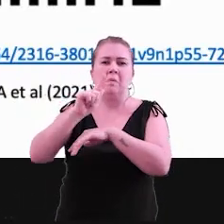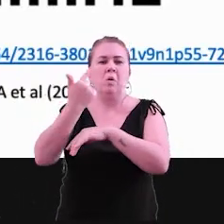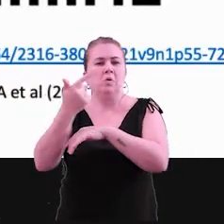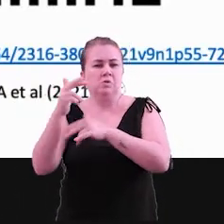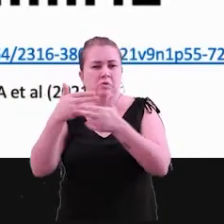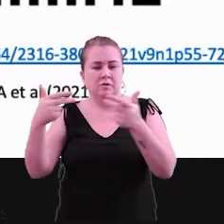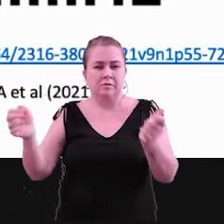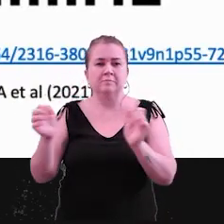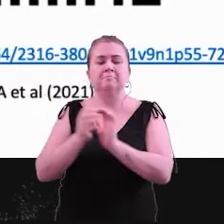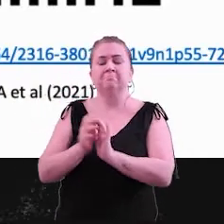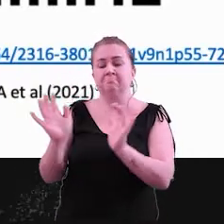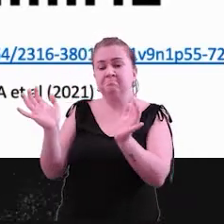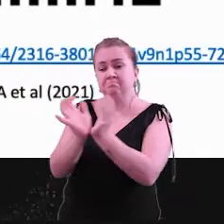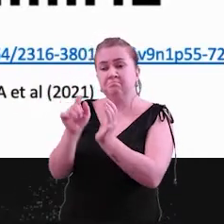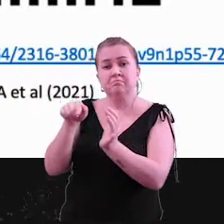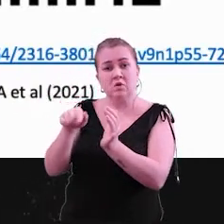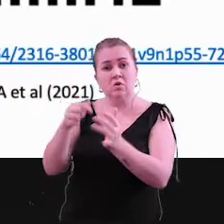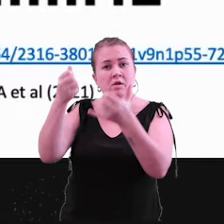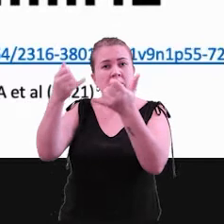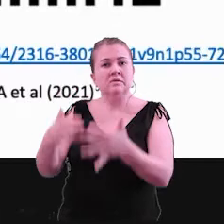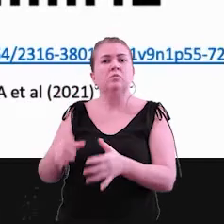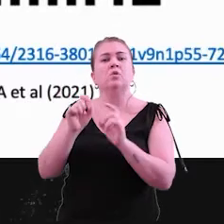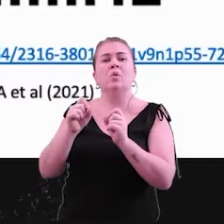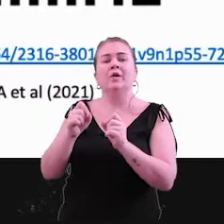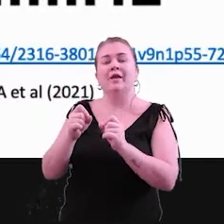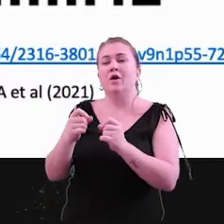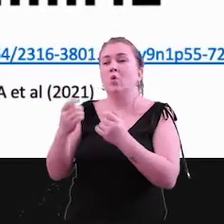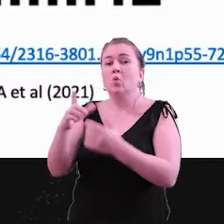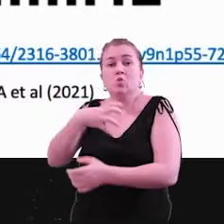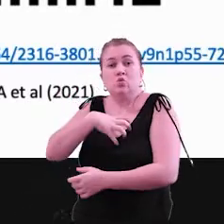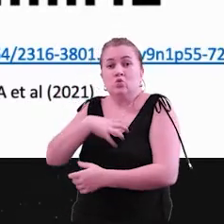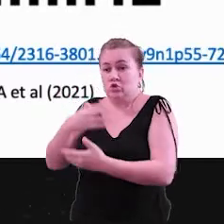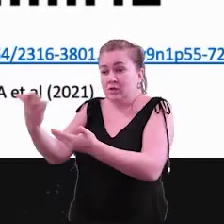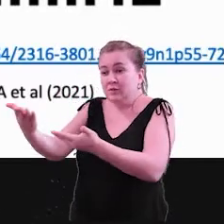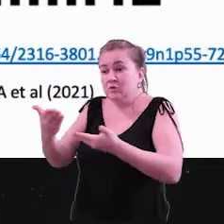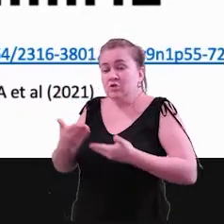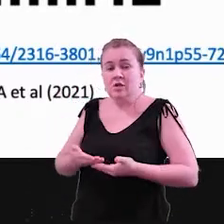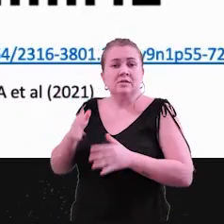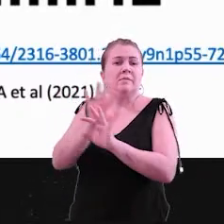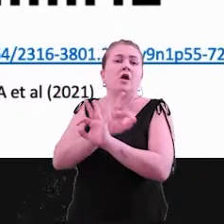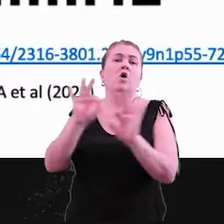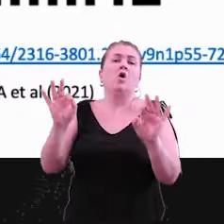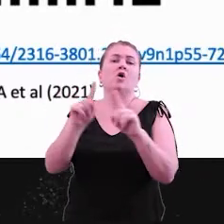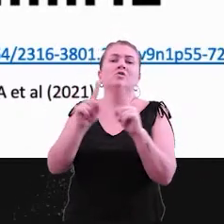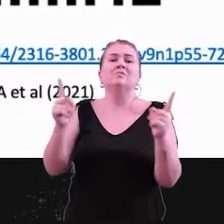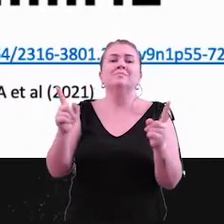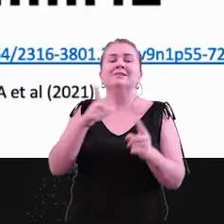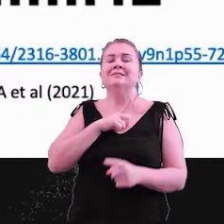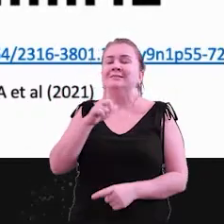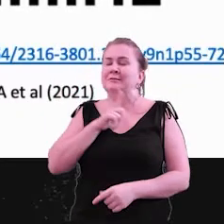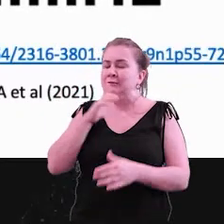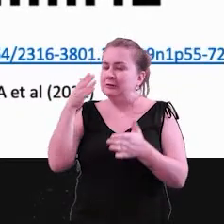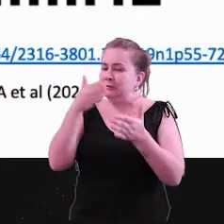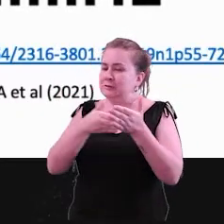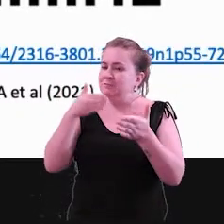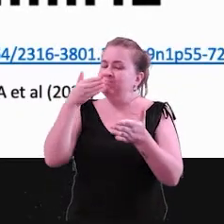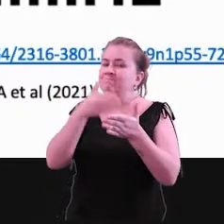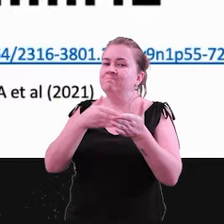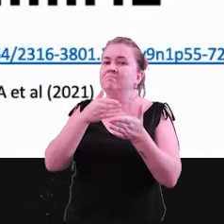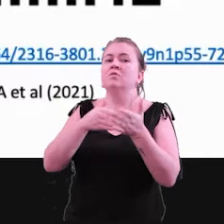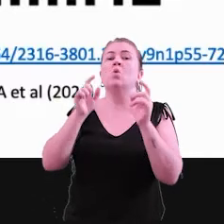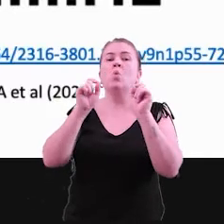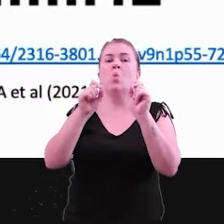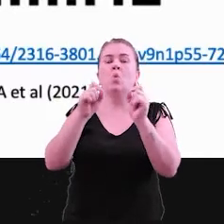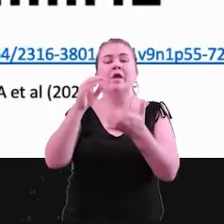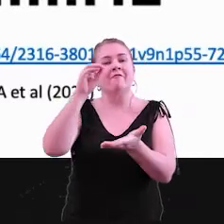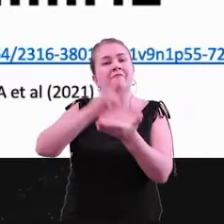mas tinha uma barreira, que seria justamente a falta de divulgação, né? Então, muitas vezes eles não